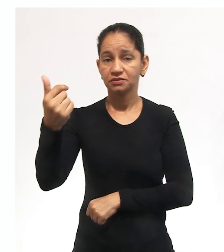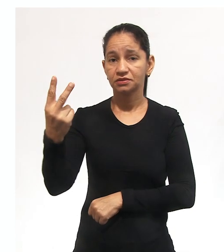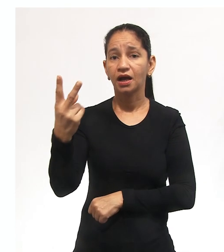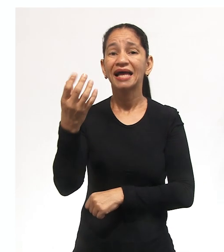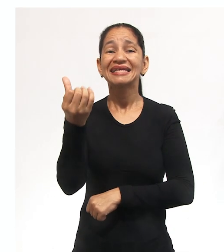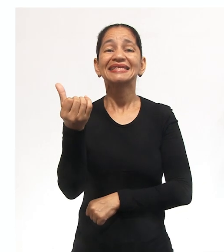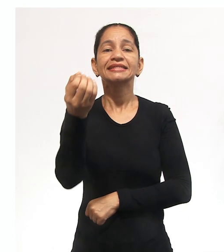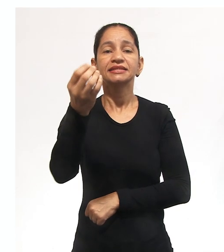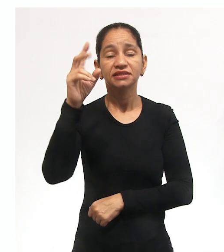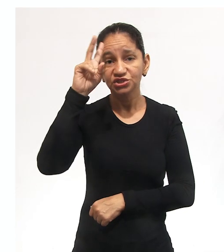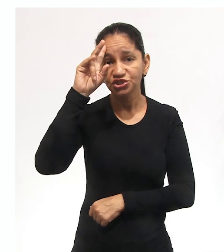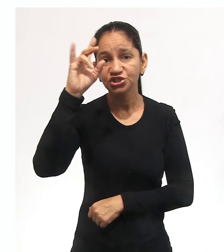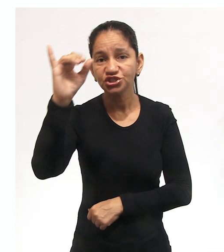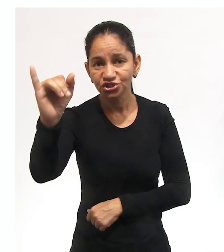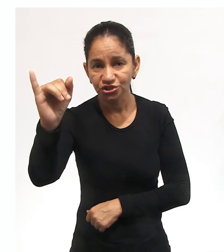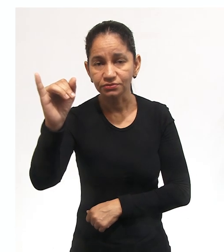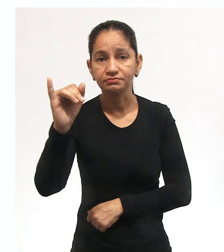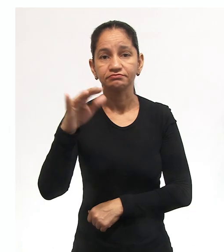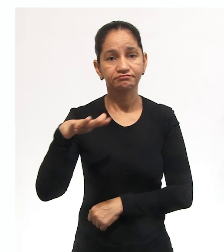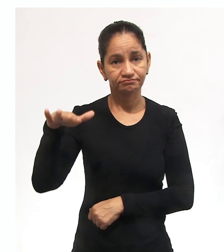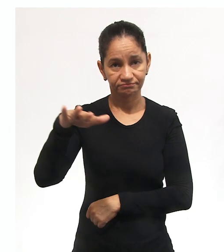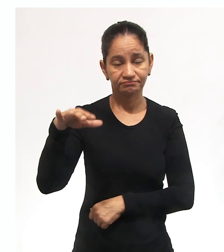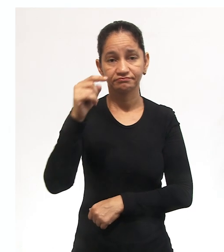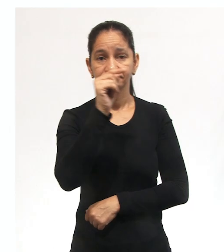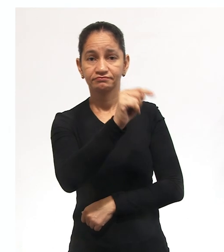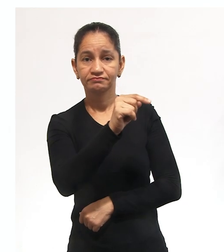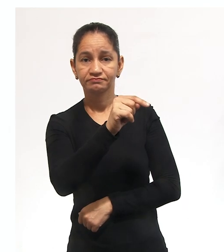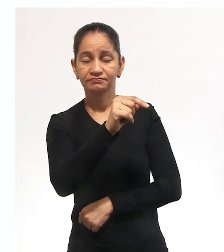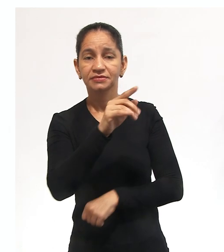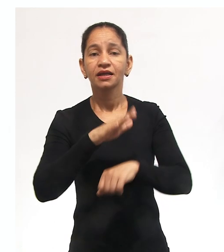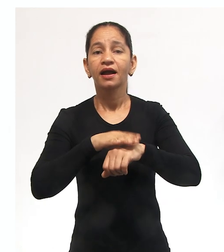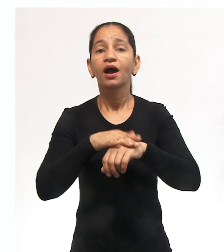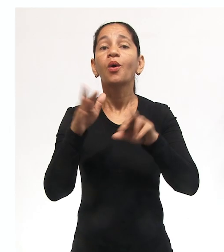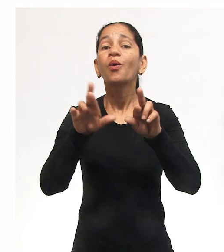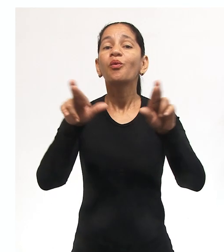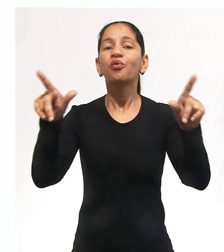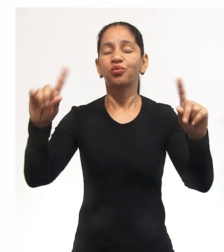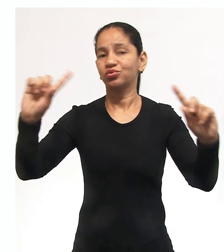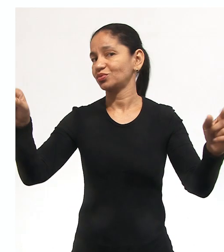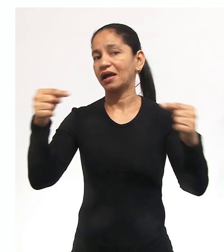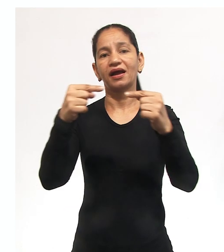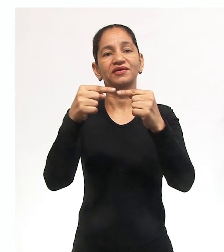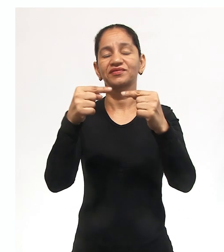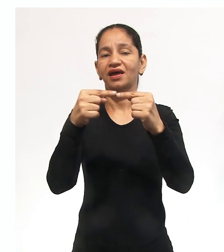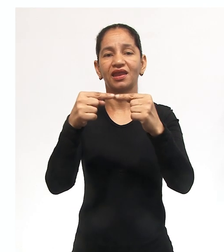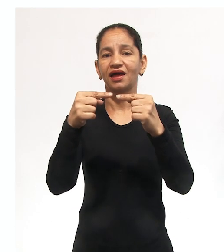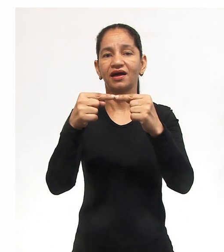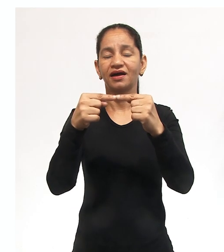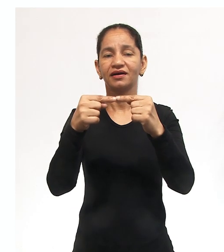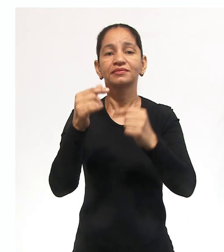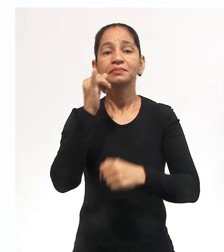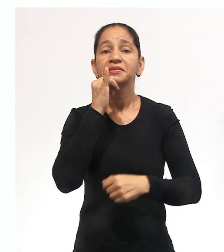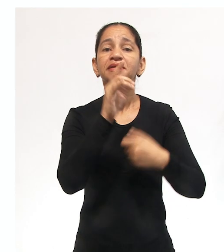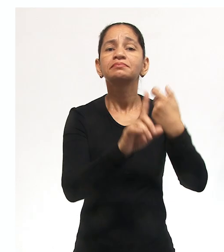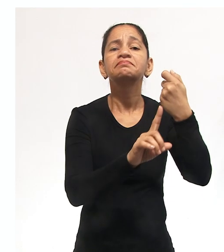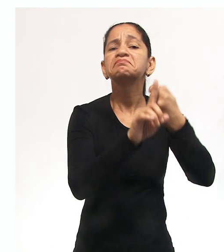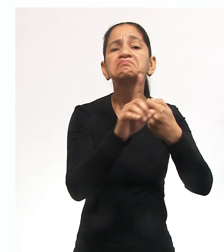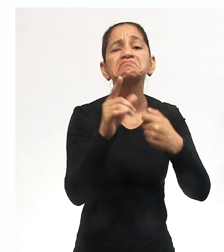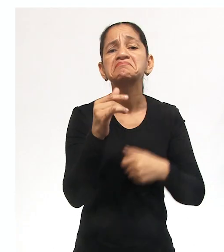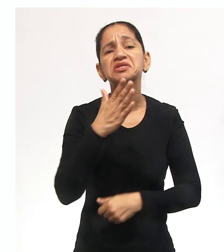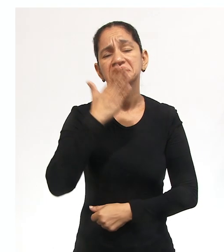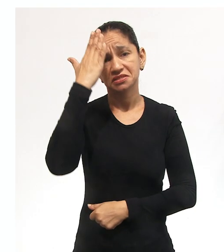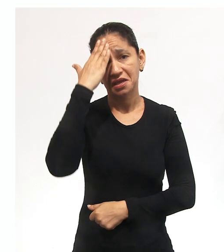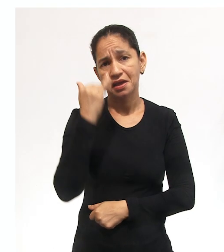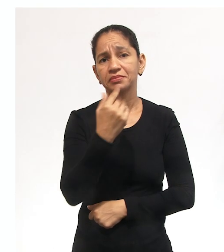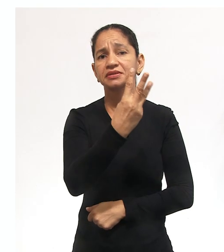60 dias e a gente tem 3% ao mês. Mas a gente sabe que um mês tem